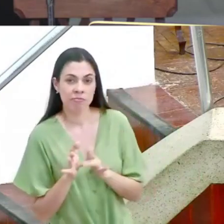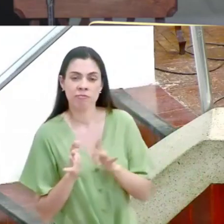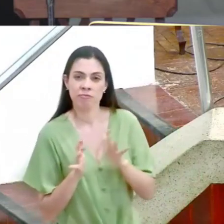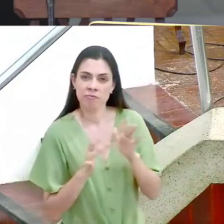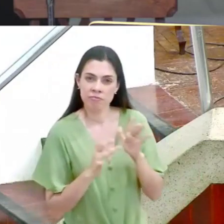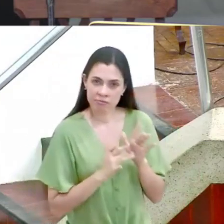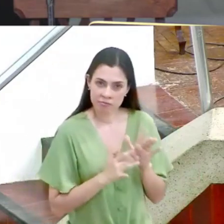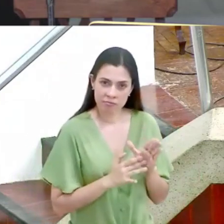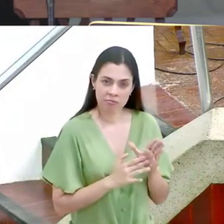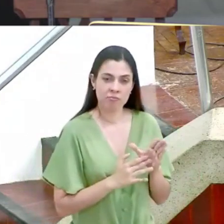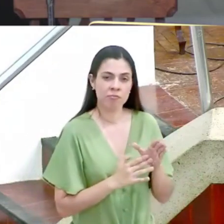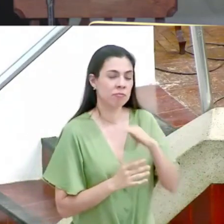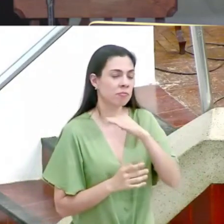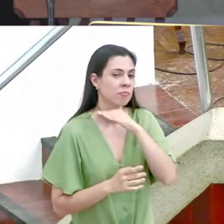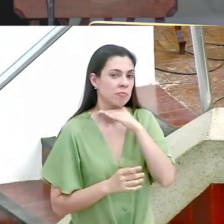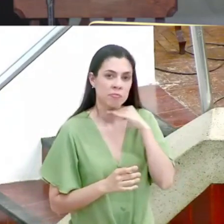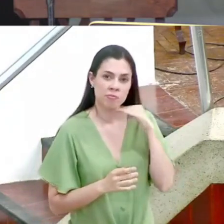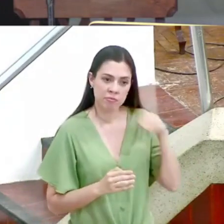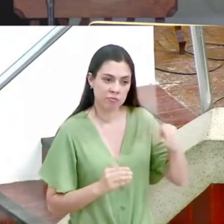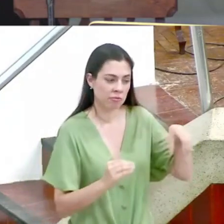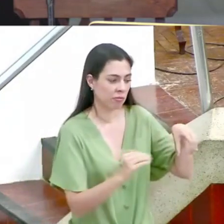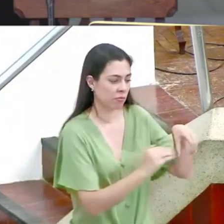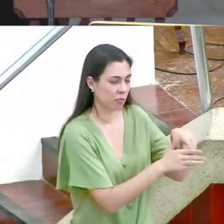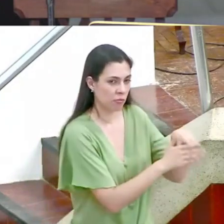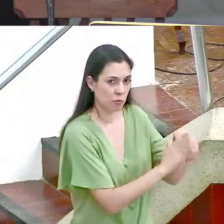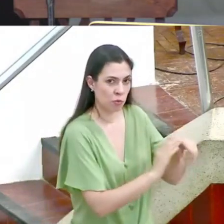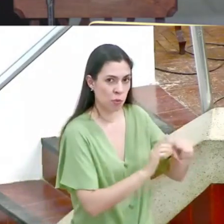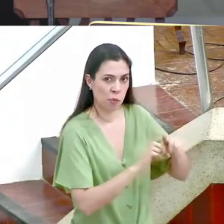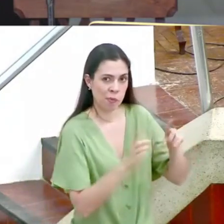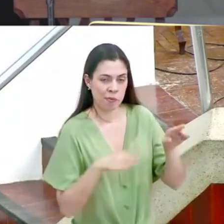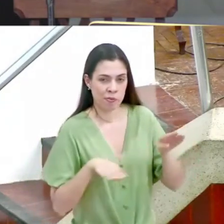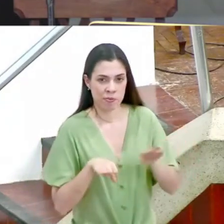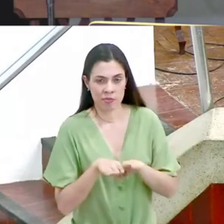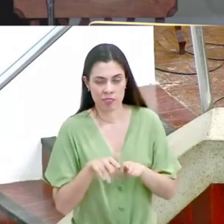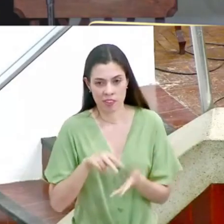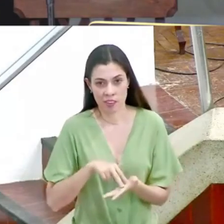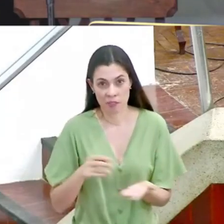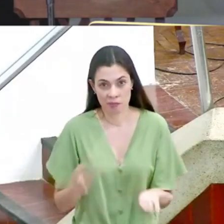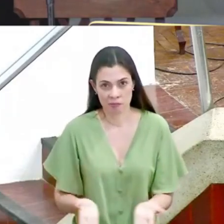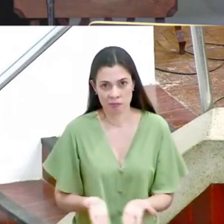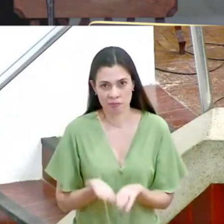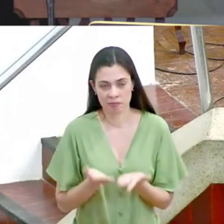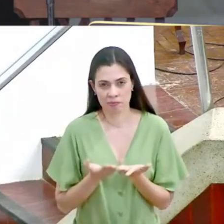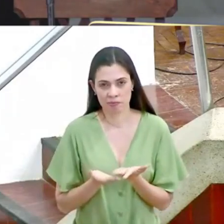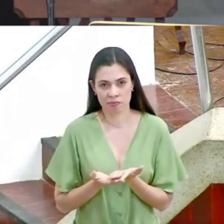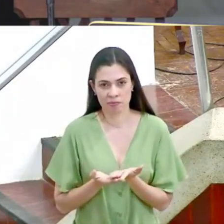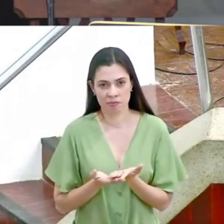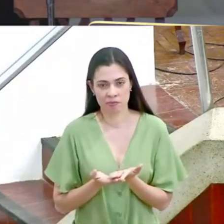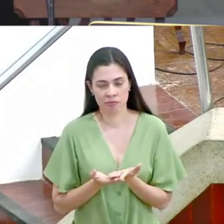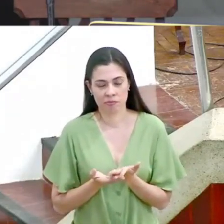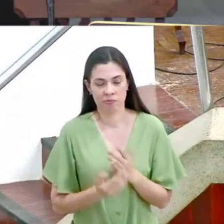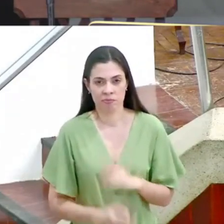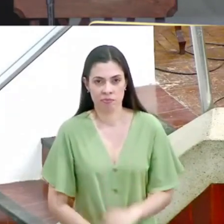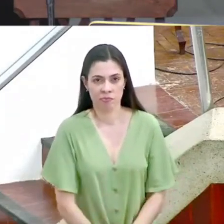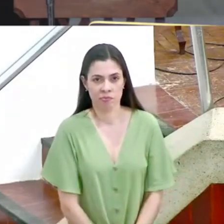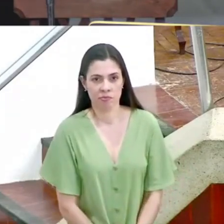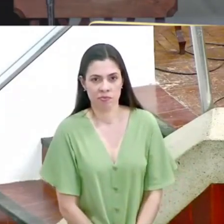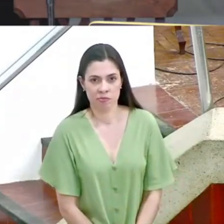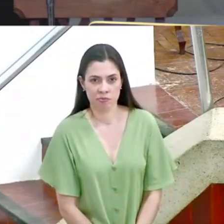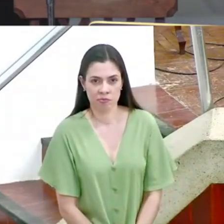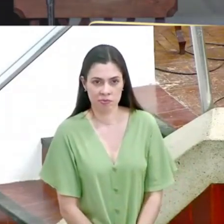Evangelho Essa é a mensagem que um dia alcançou a sua vida alcançou a minha